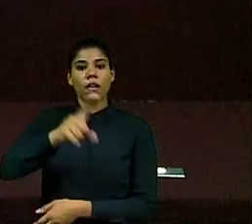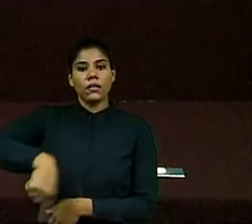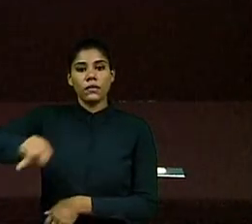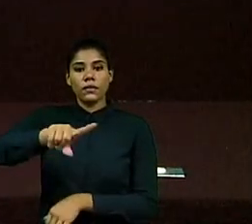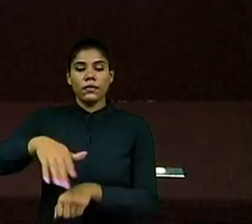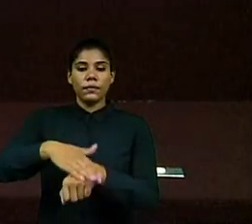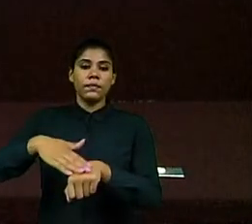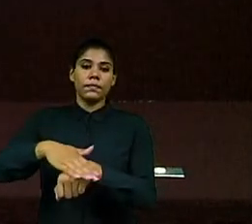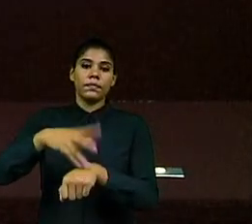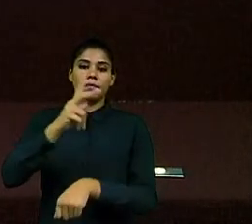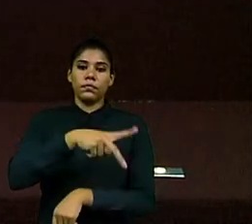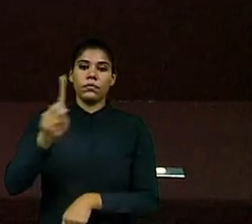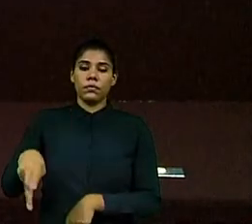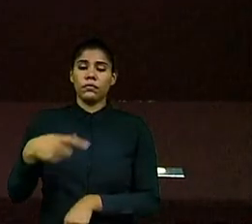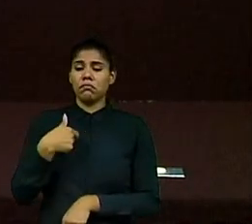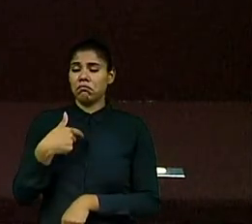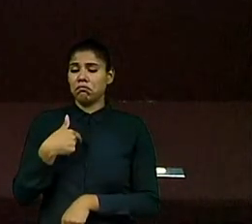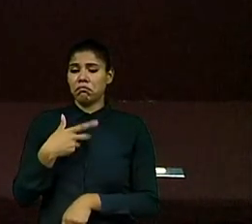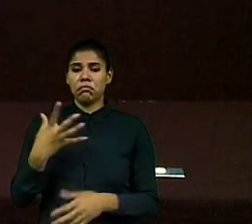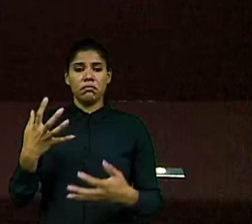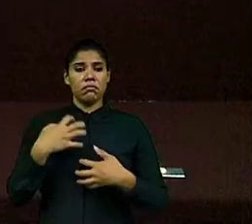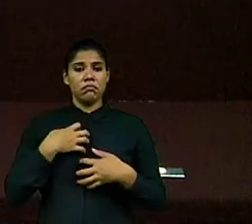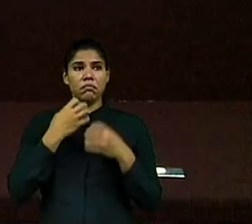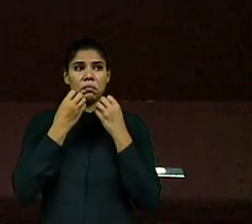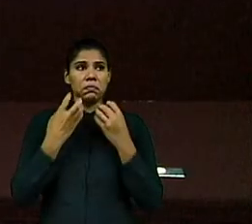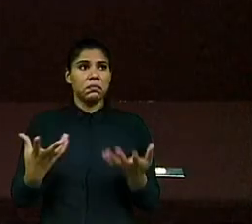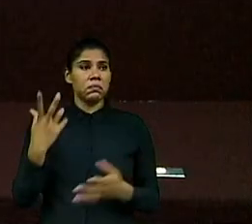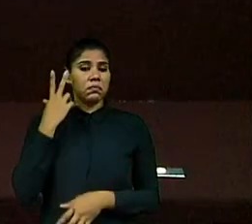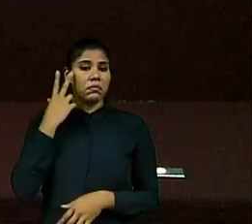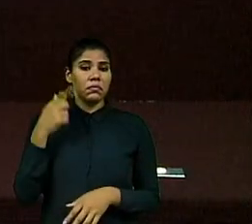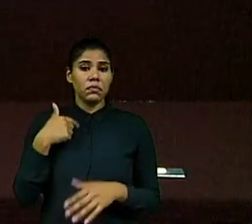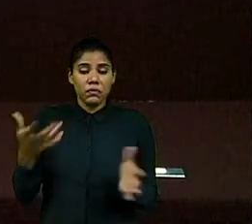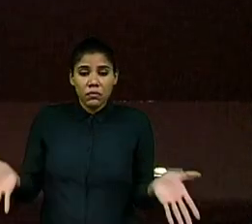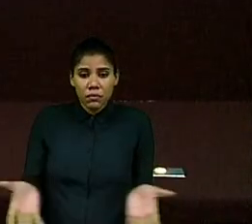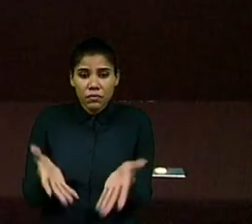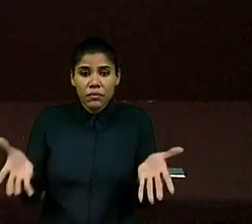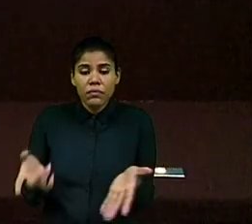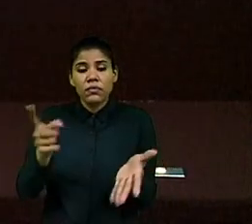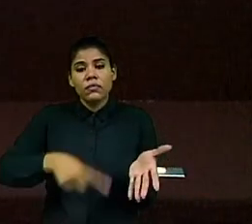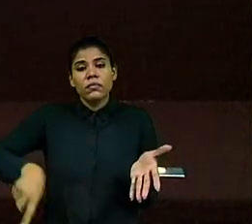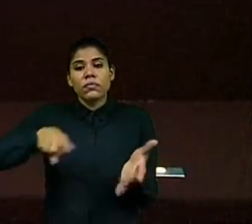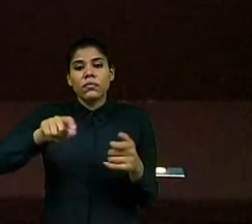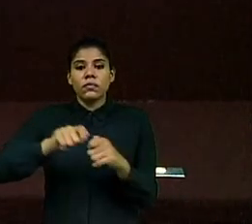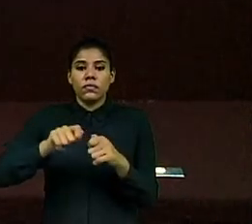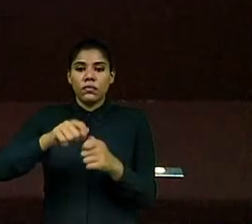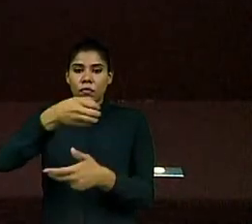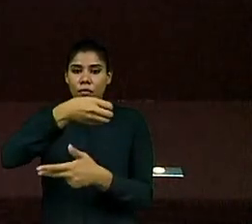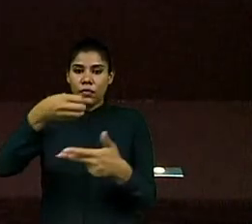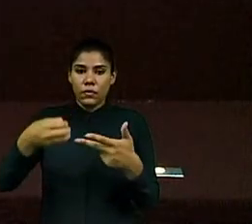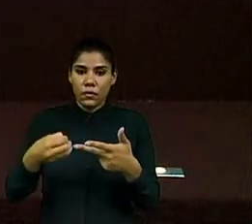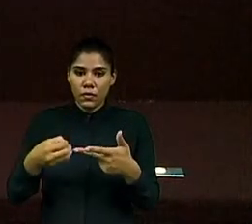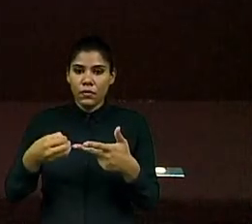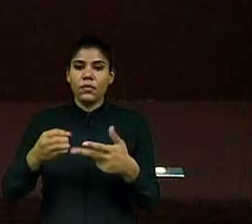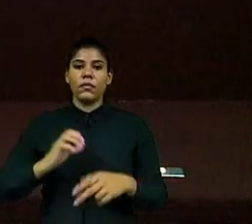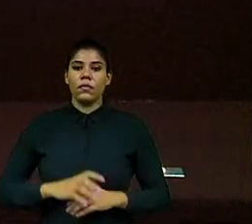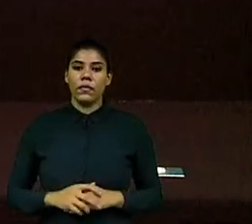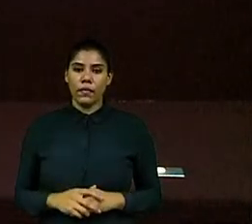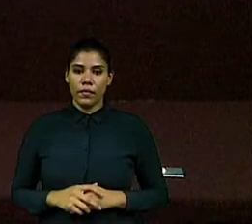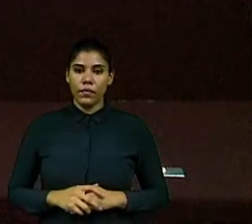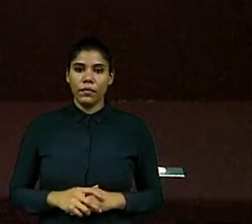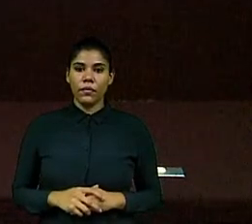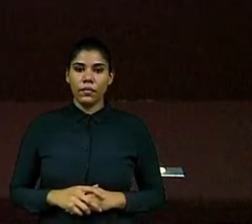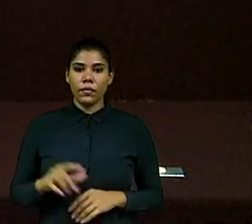que ficam muito à vontade de motivá-los a fazer ENEM optar por cursos de licenciatura